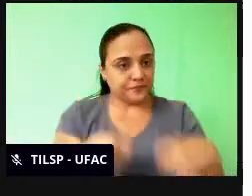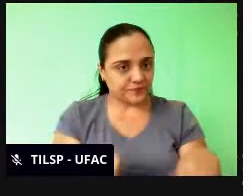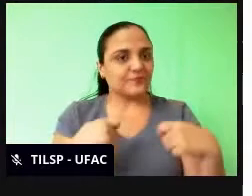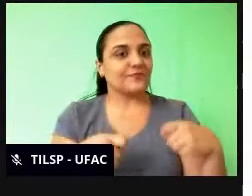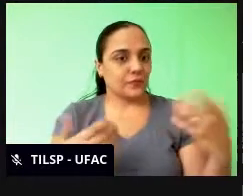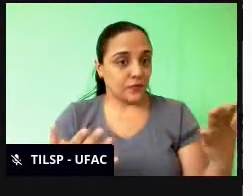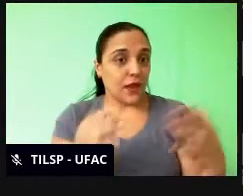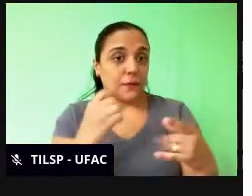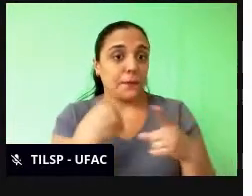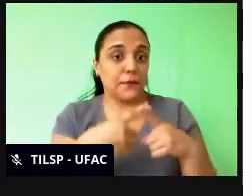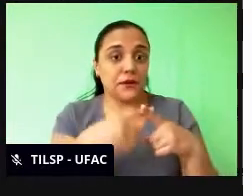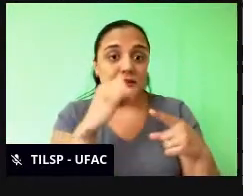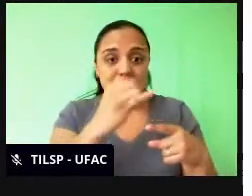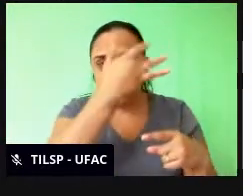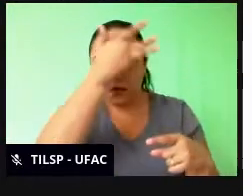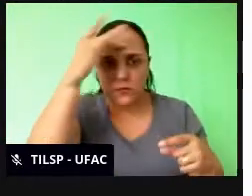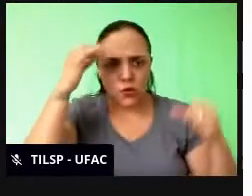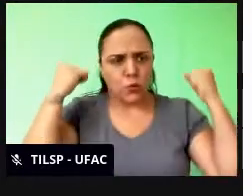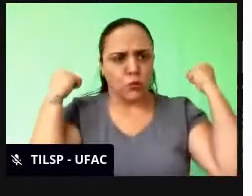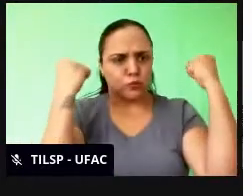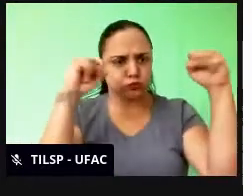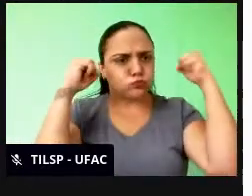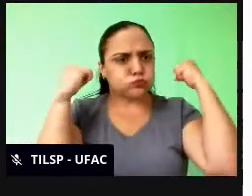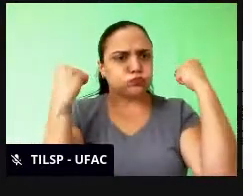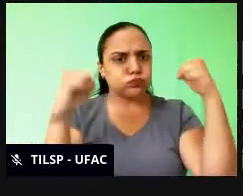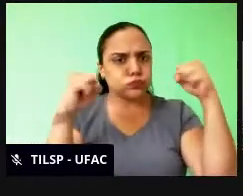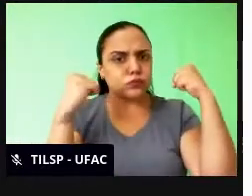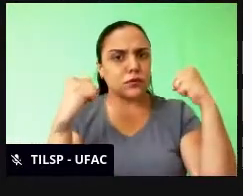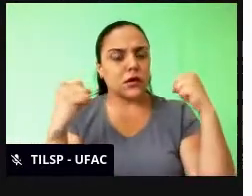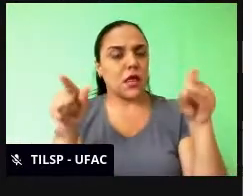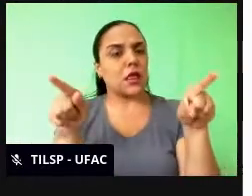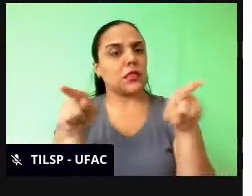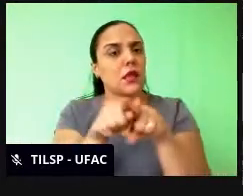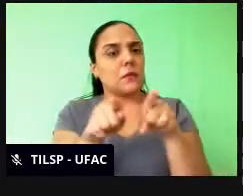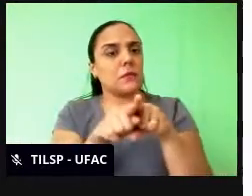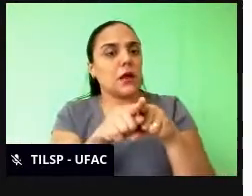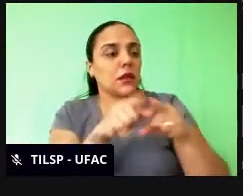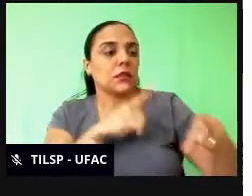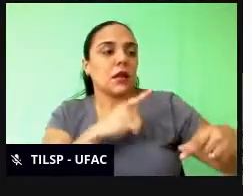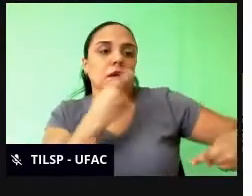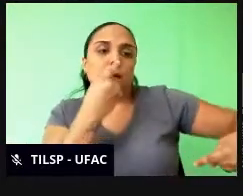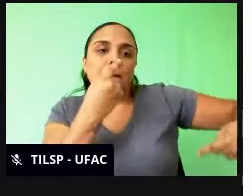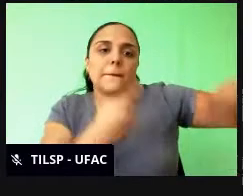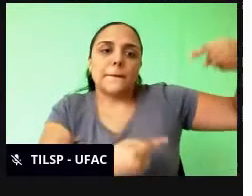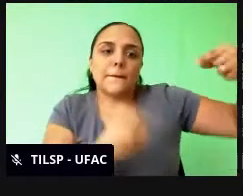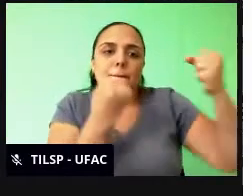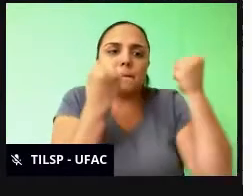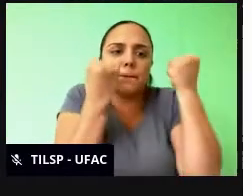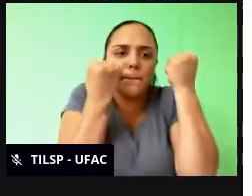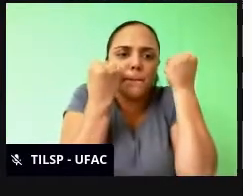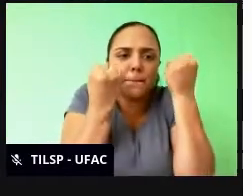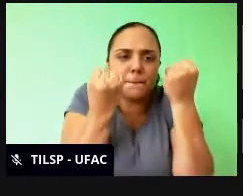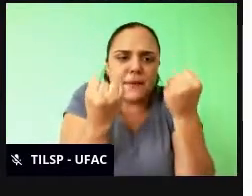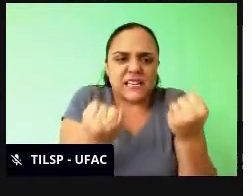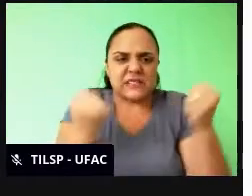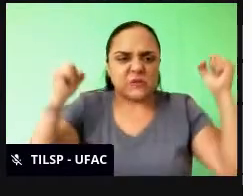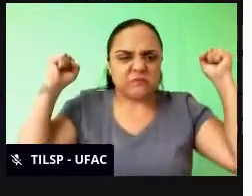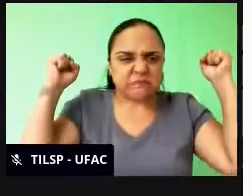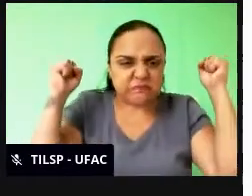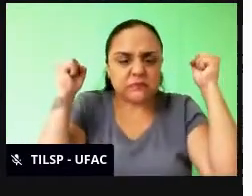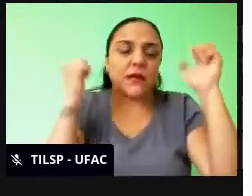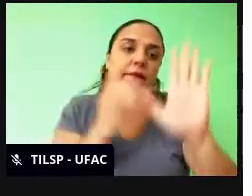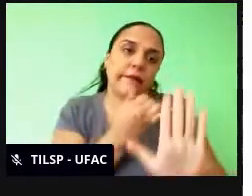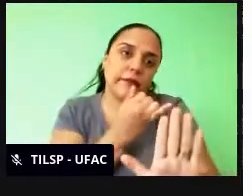em atletas de resistência e também atletas que participam de esportes de peso ou estéticos, como,